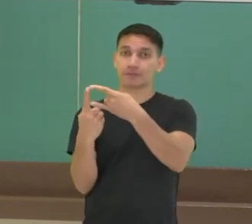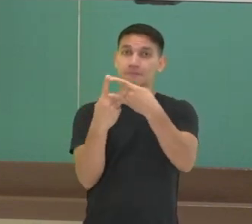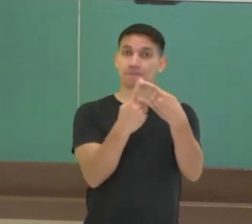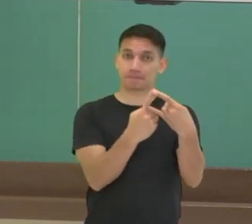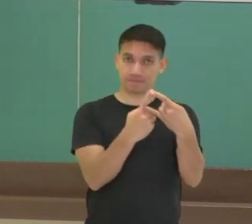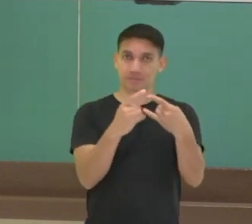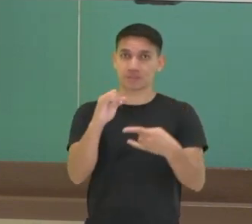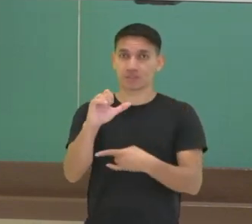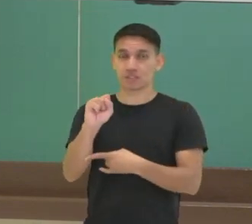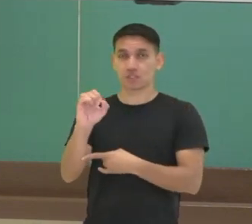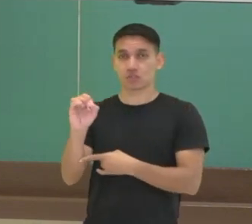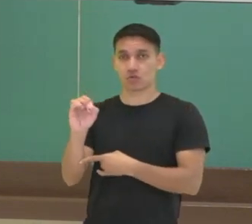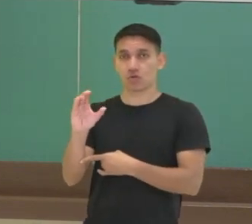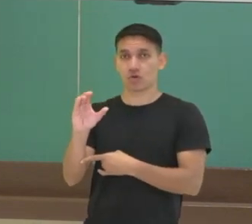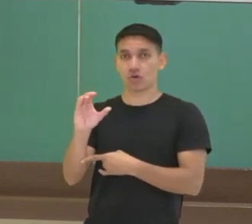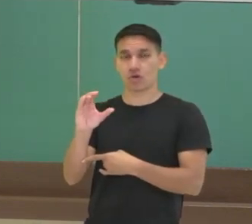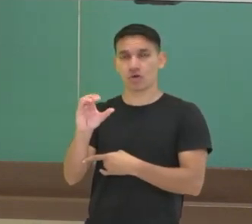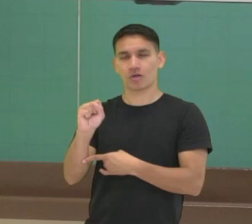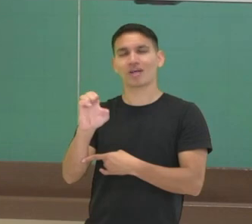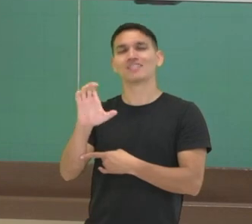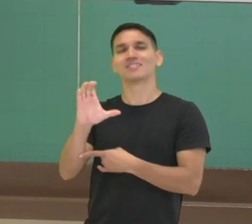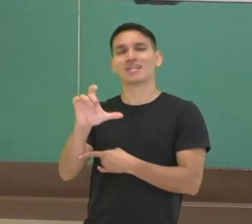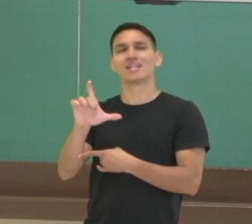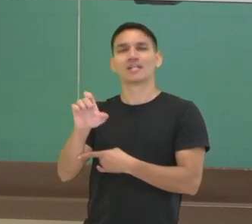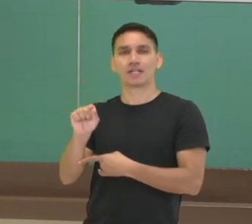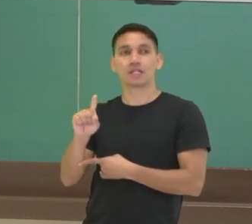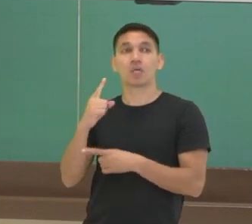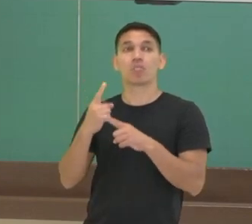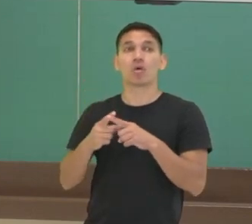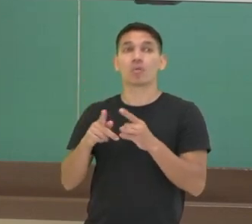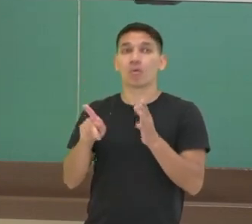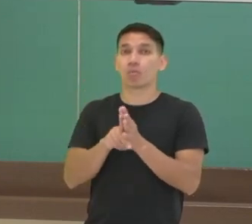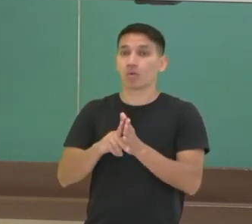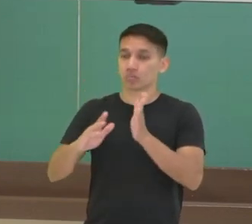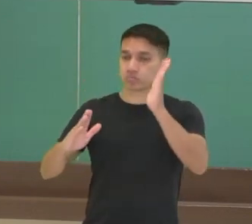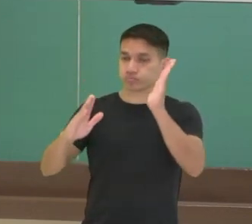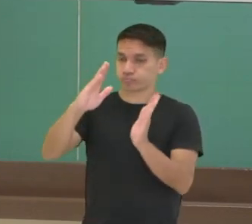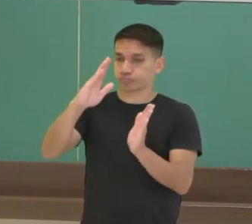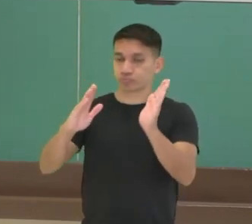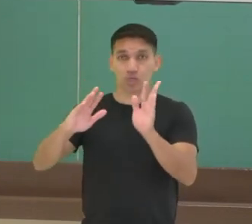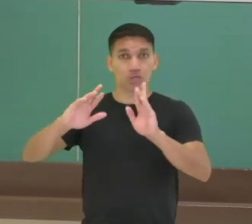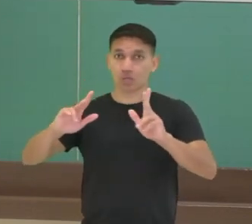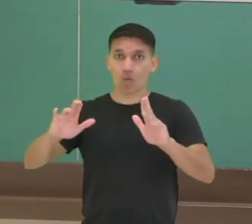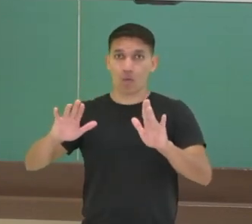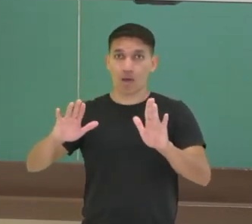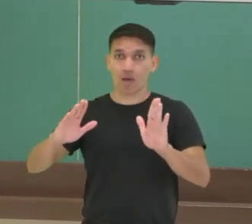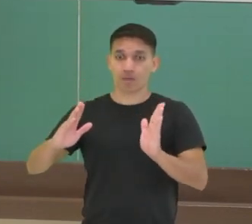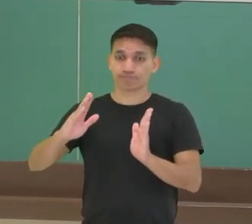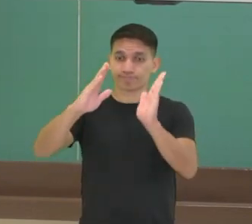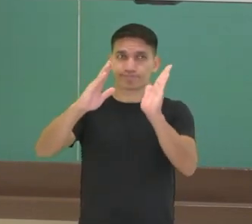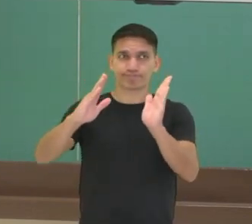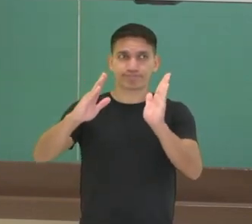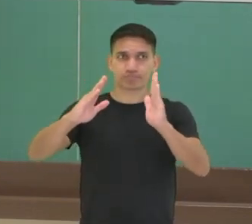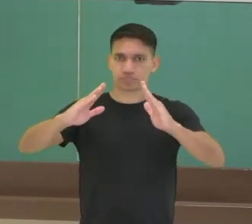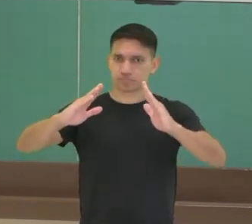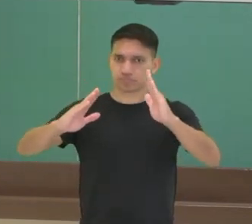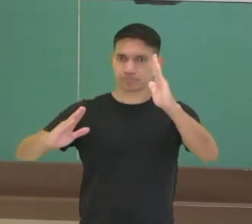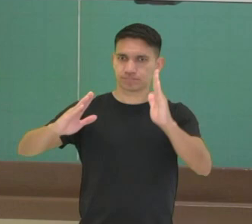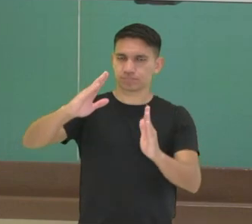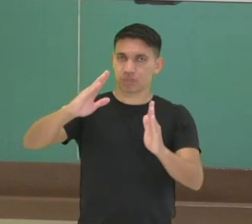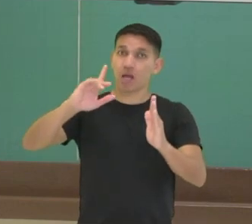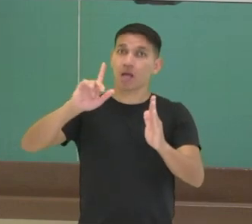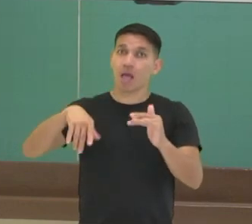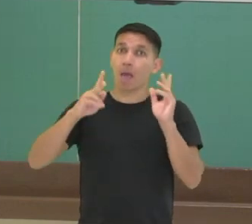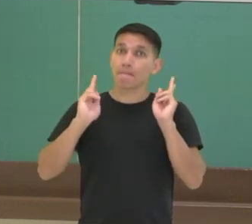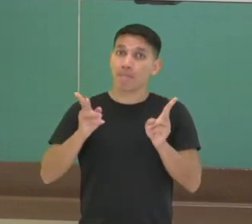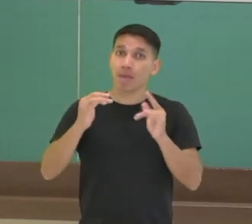isósceles. Ele é isósceles porque os dois lados que não são paralelos têm a mesma medida. Então o que eu sei? Que as diagonais são do